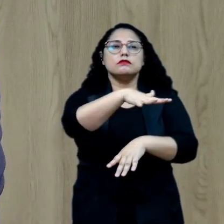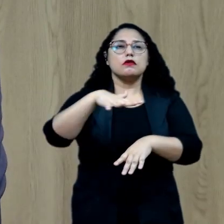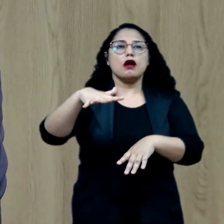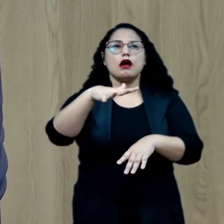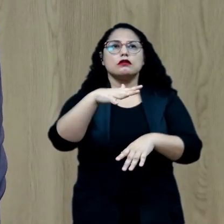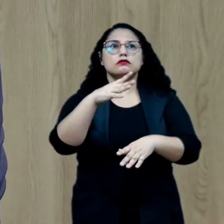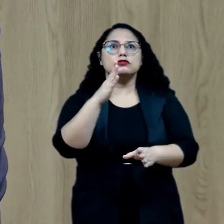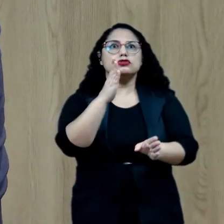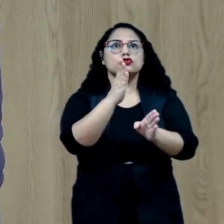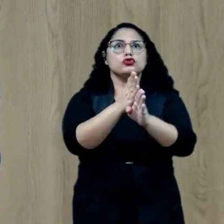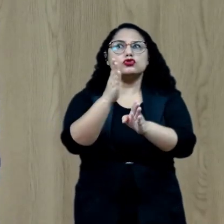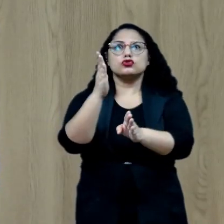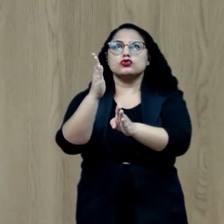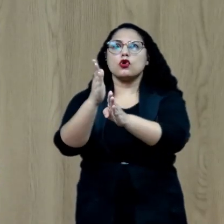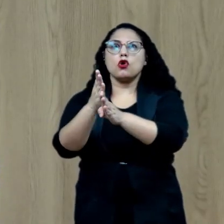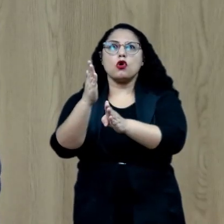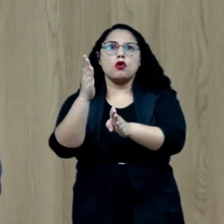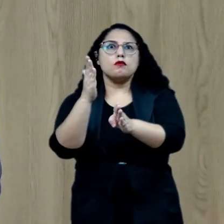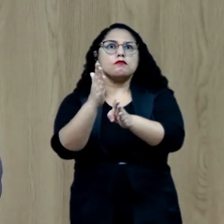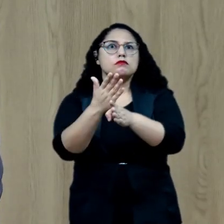muita descoberta, sabe?